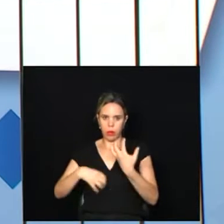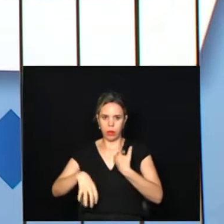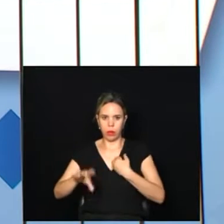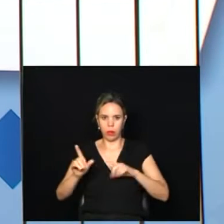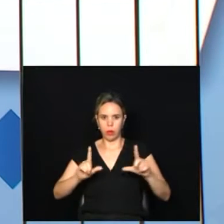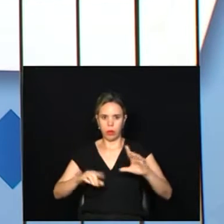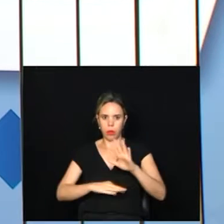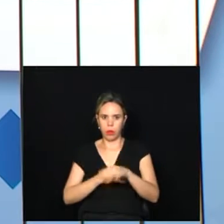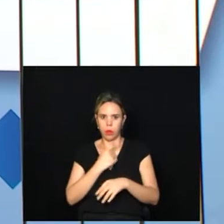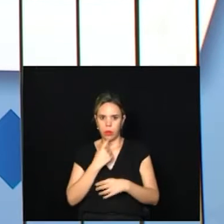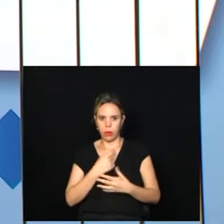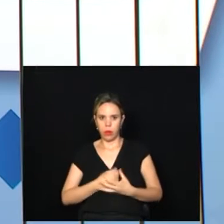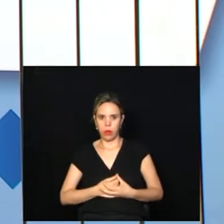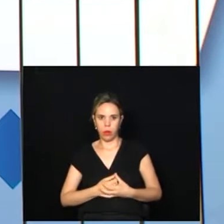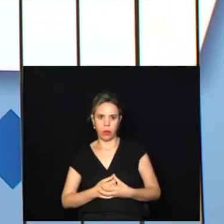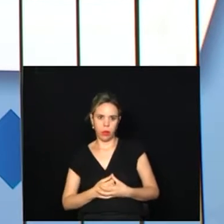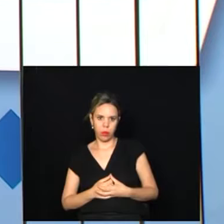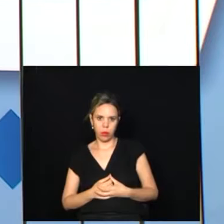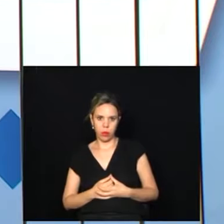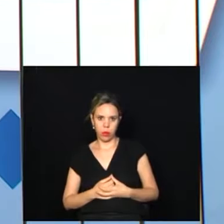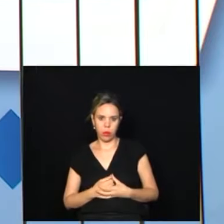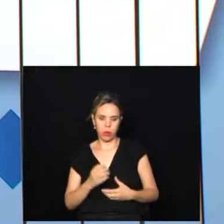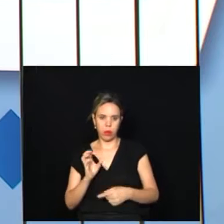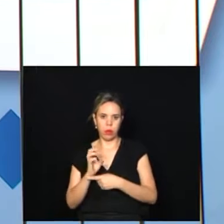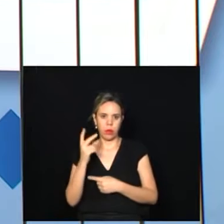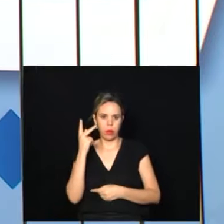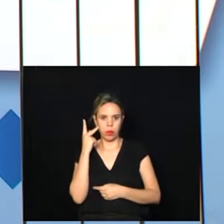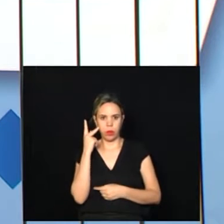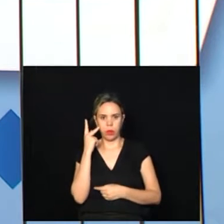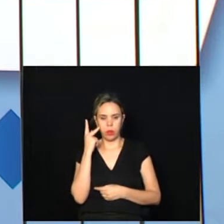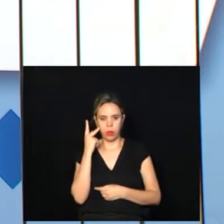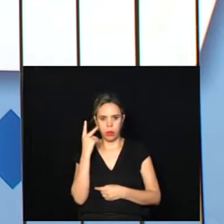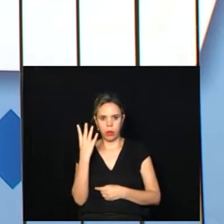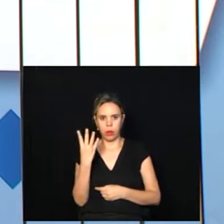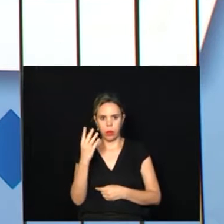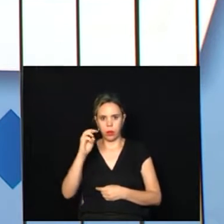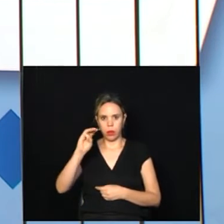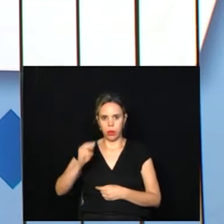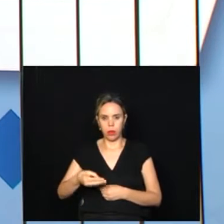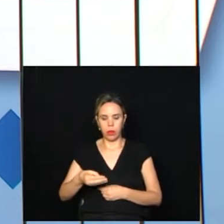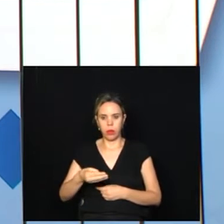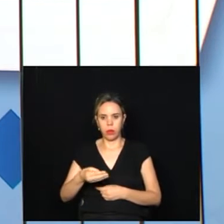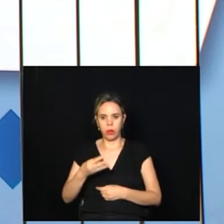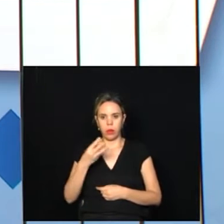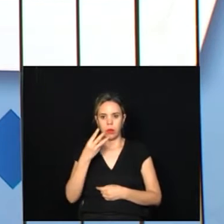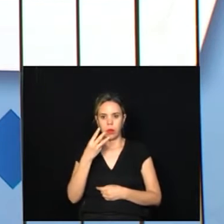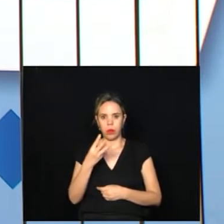condolências da TV Câmara Campinas. No estado de São Paulo, são